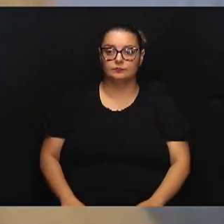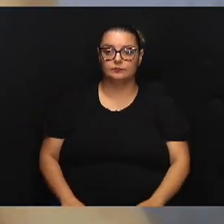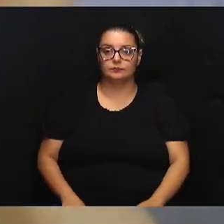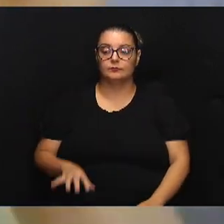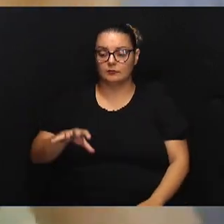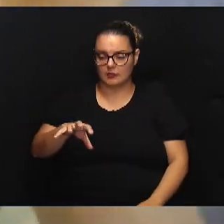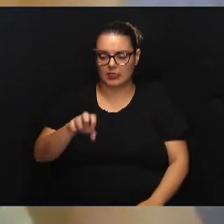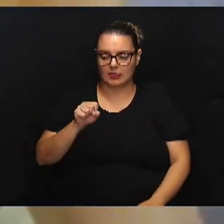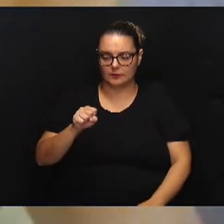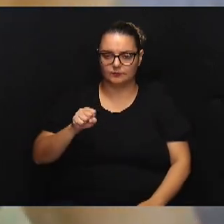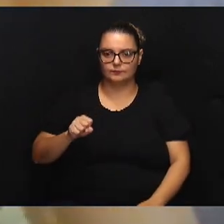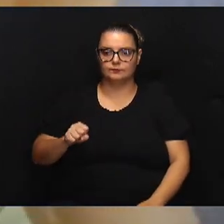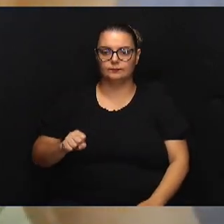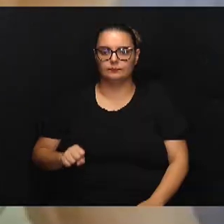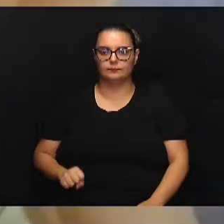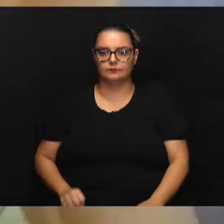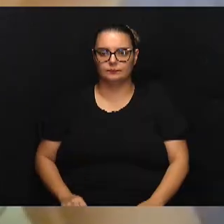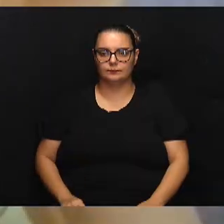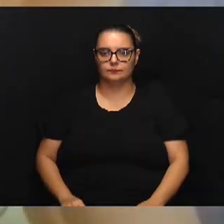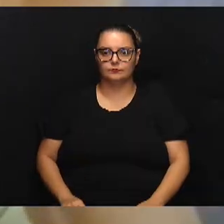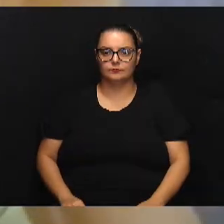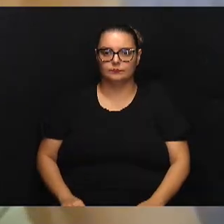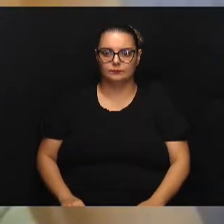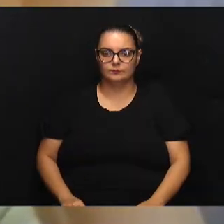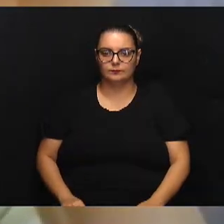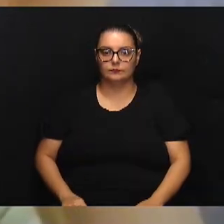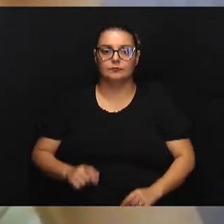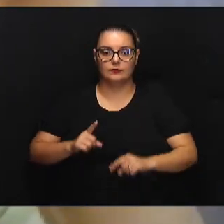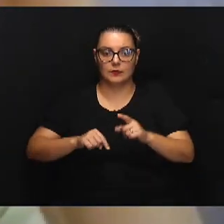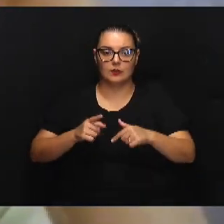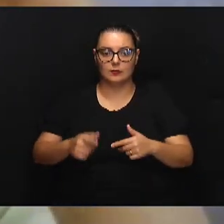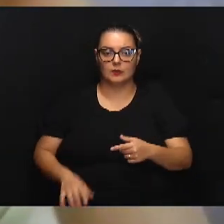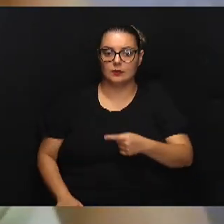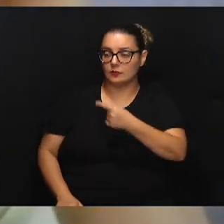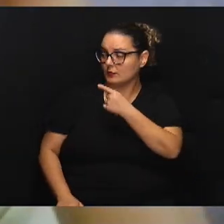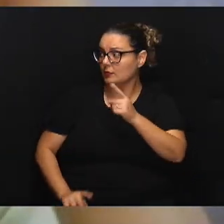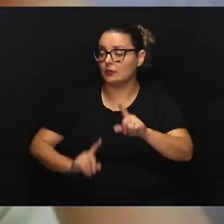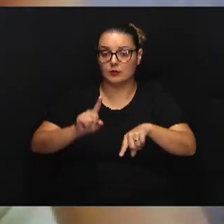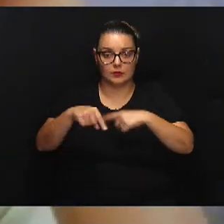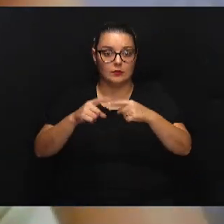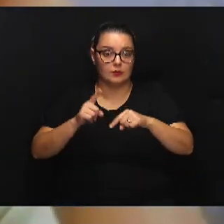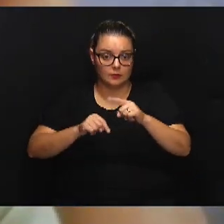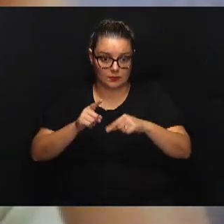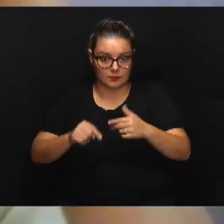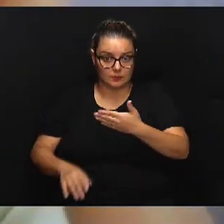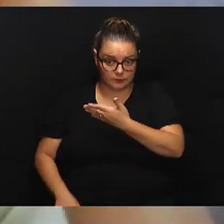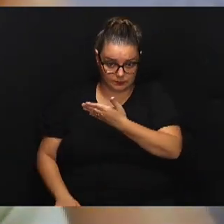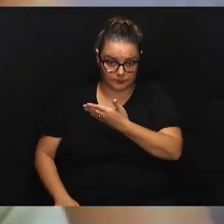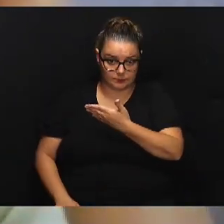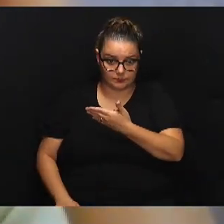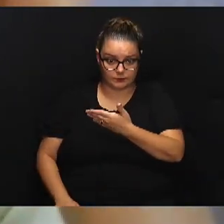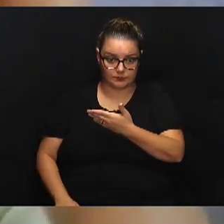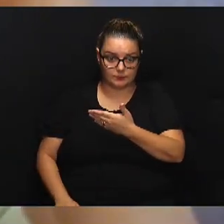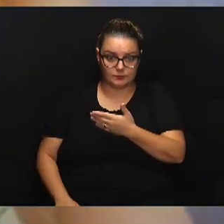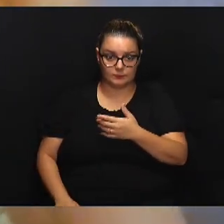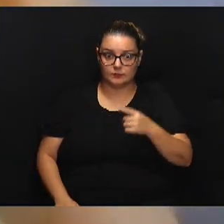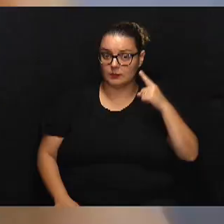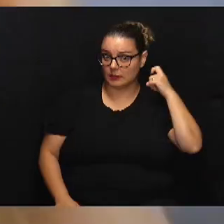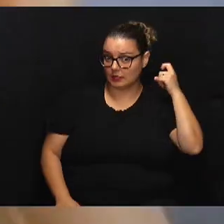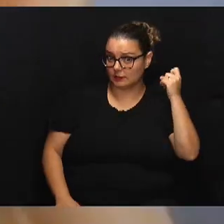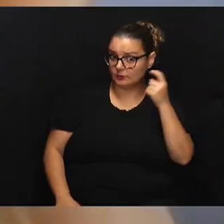pegar. Aqui eu tenho um material e aqui eu tenho outro material. Aqui tem